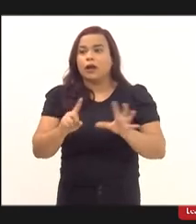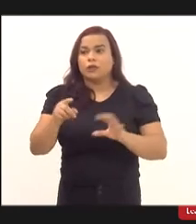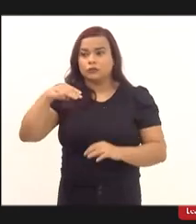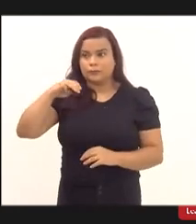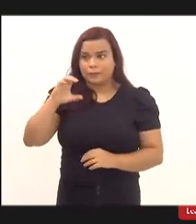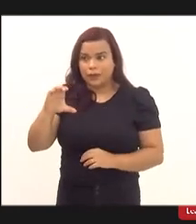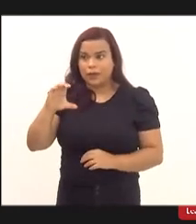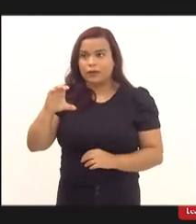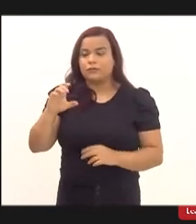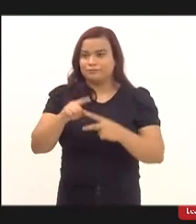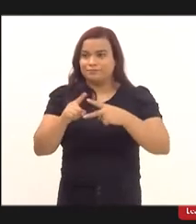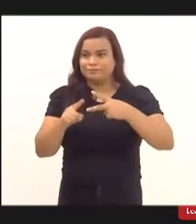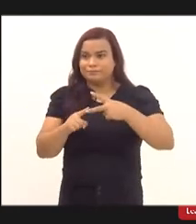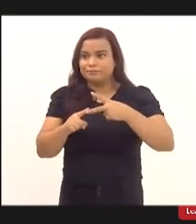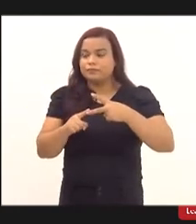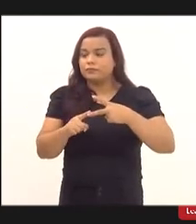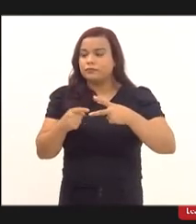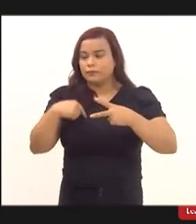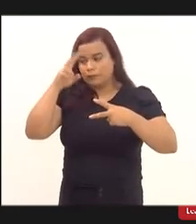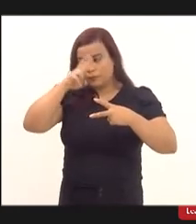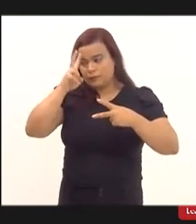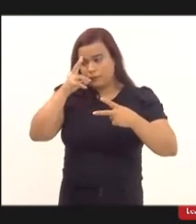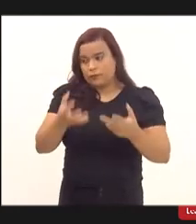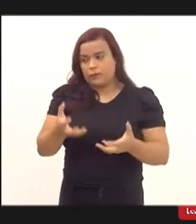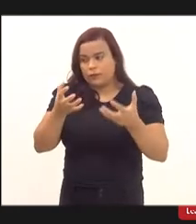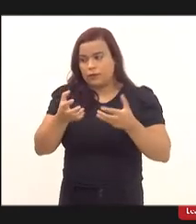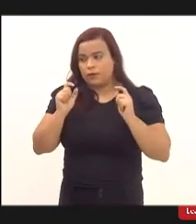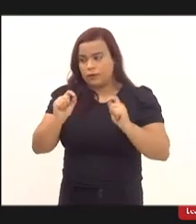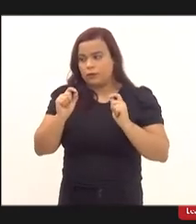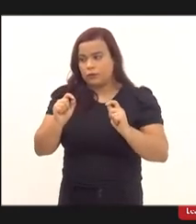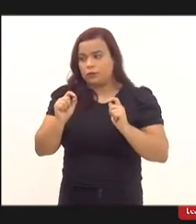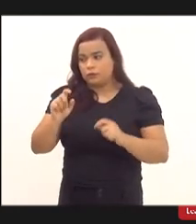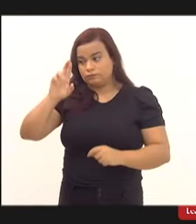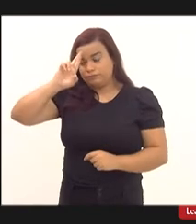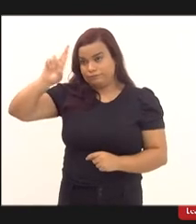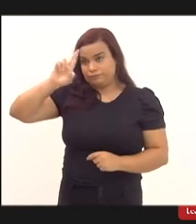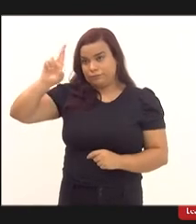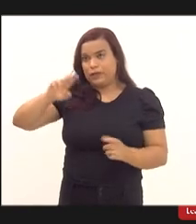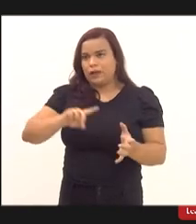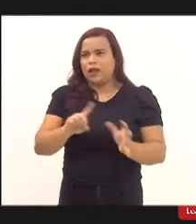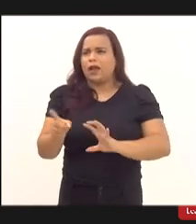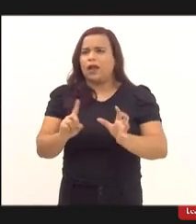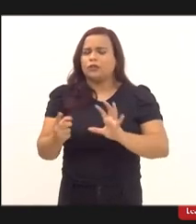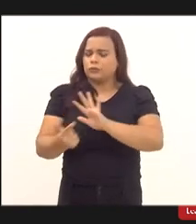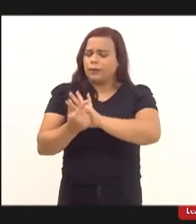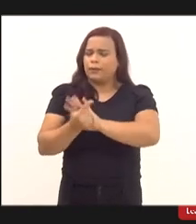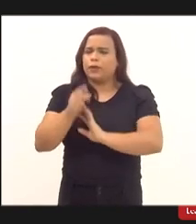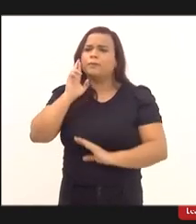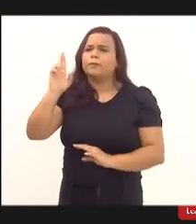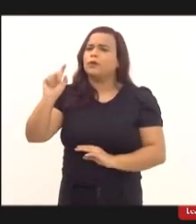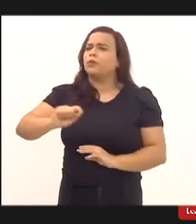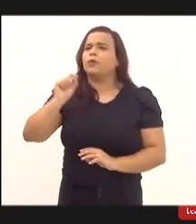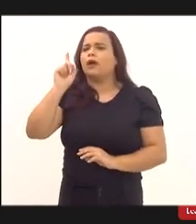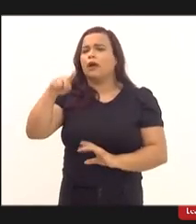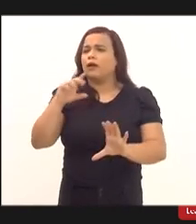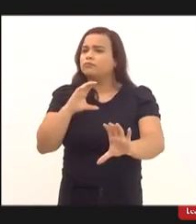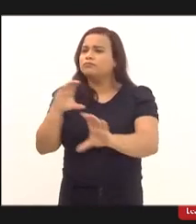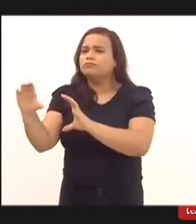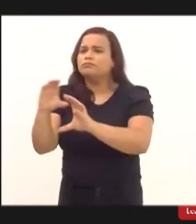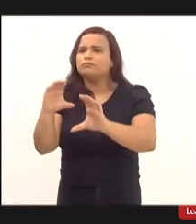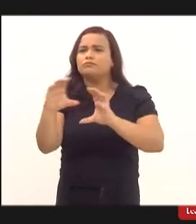eu quero lembrar e o papel do rádio ponto no meio de comunicação